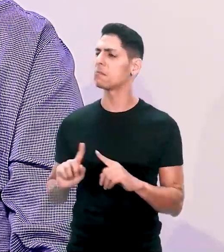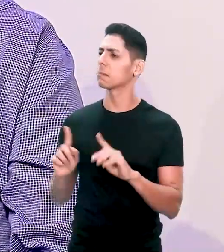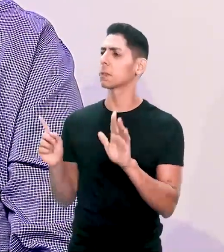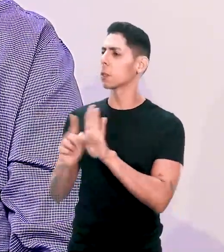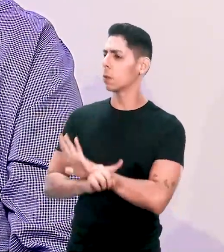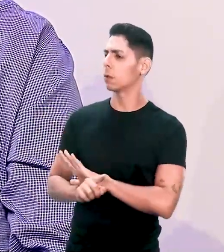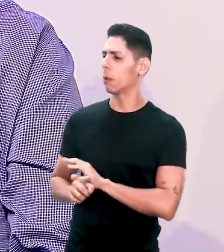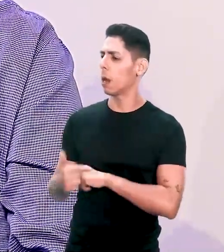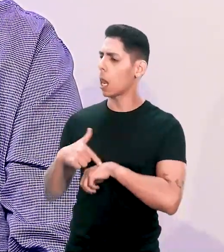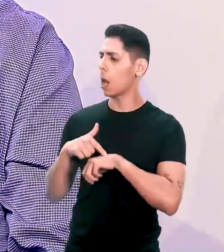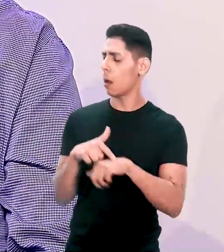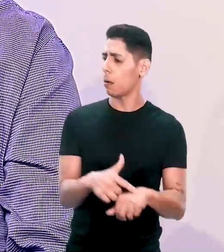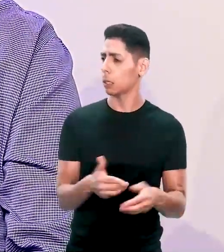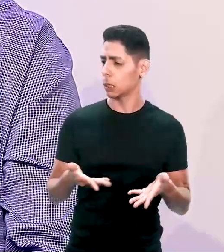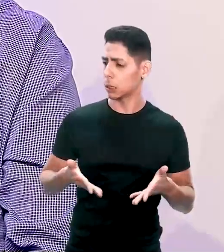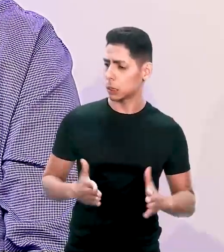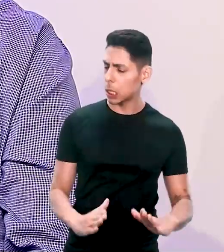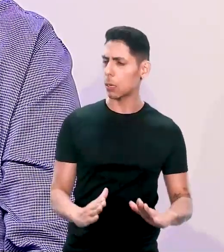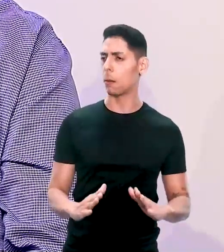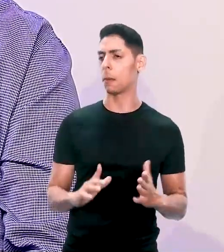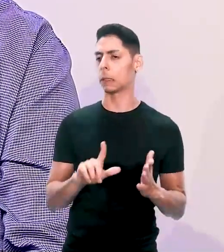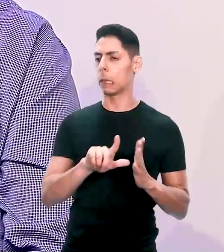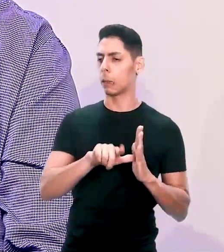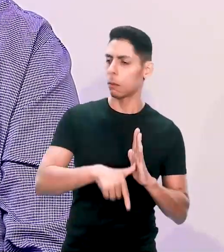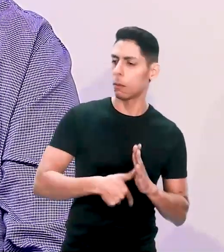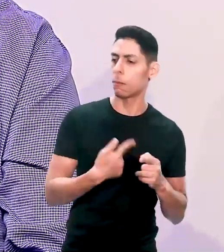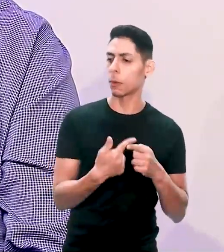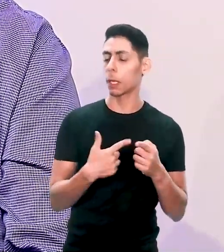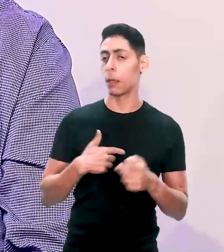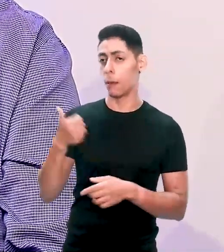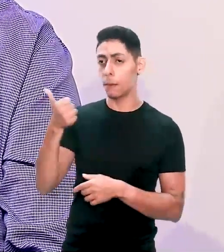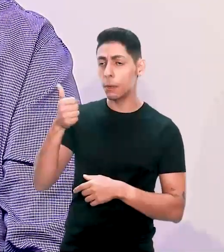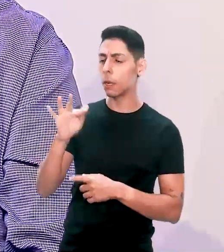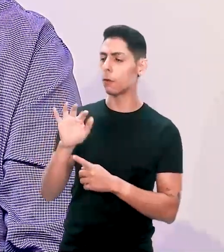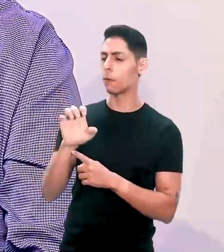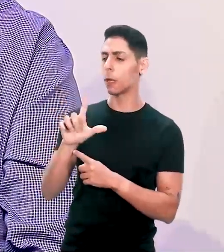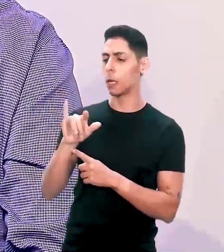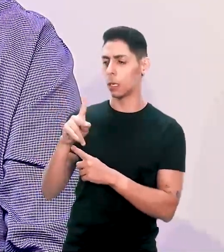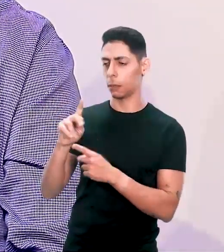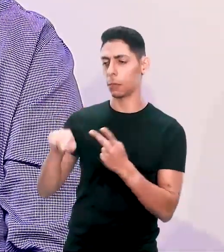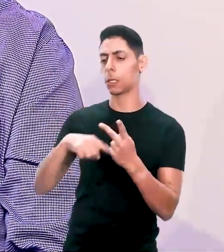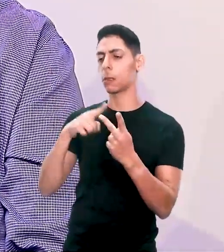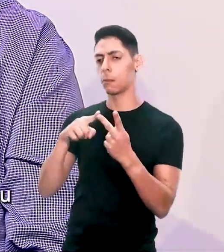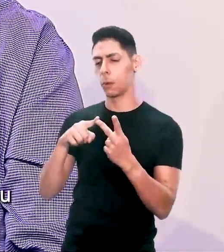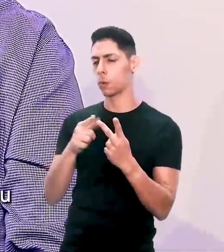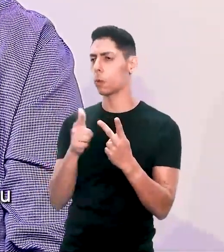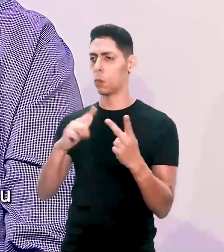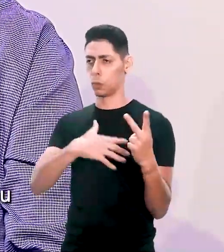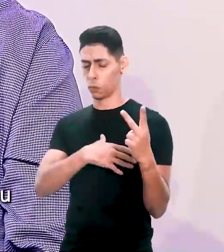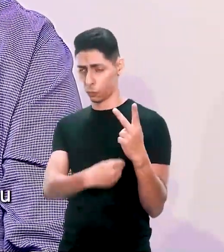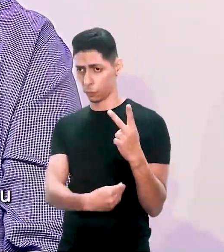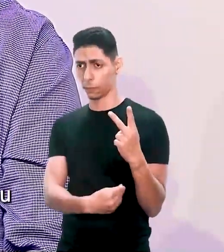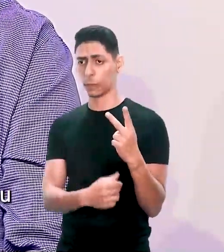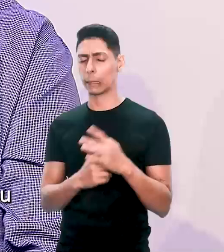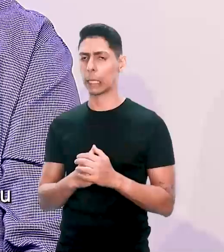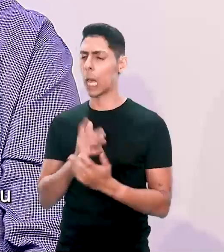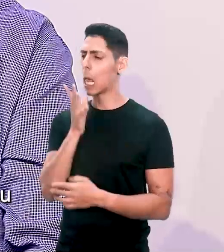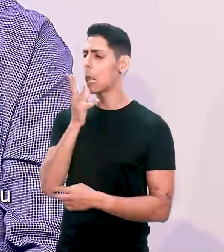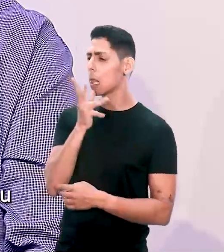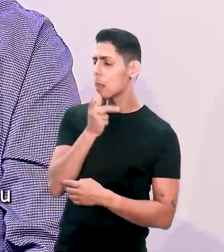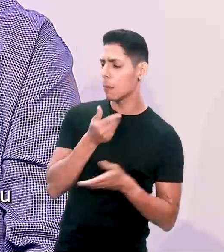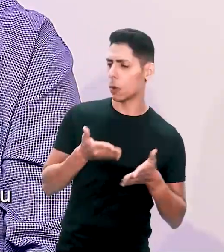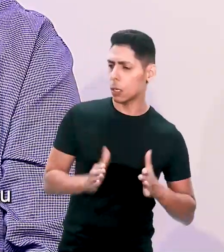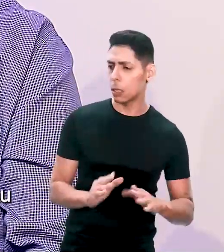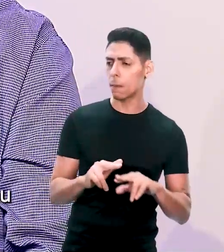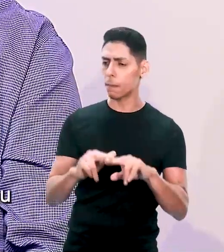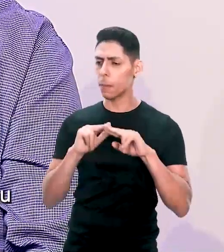nesse nascimento mais tardio, porque nasceu primeiro o Felipe, depois veio o Fabinho, que ele demorou a nascer e